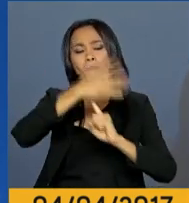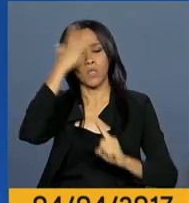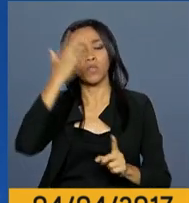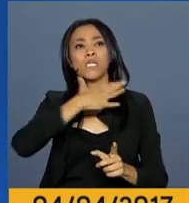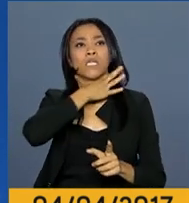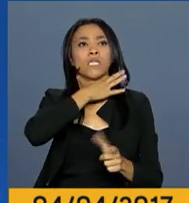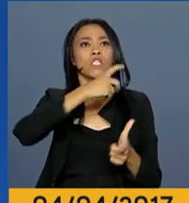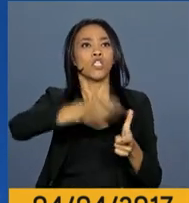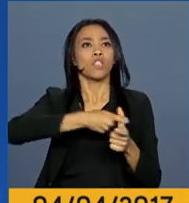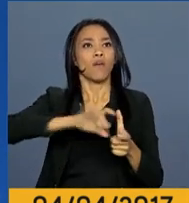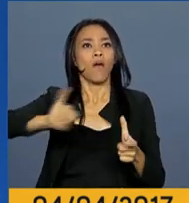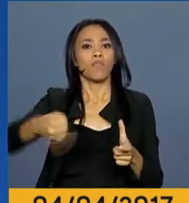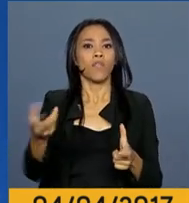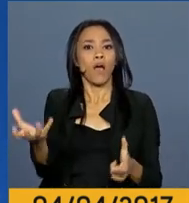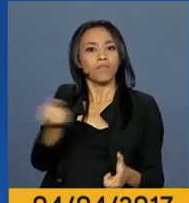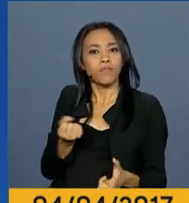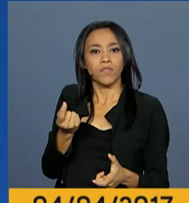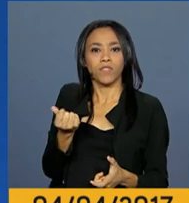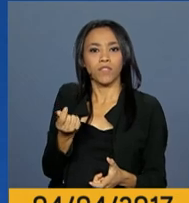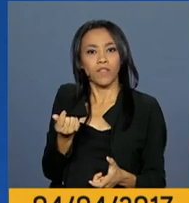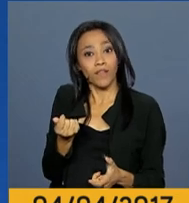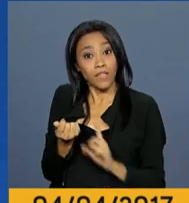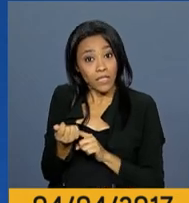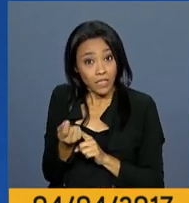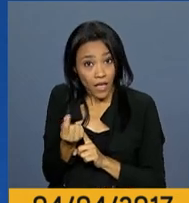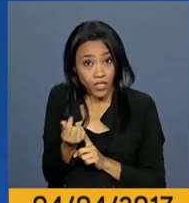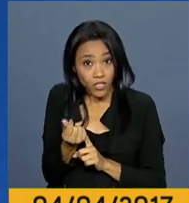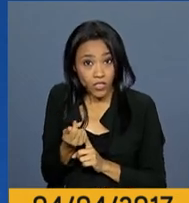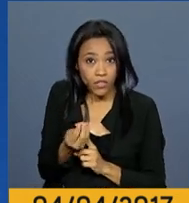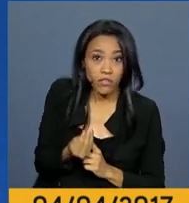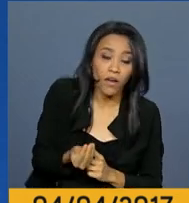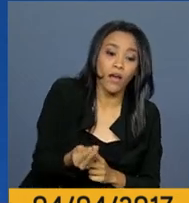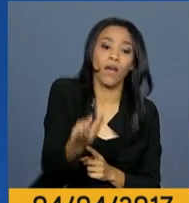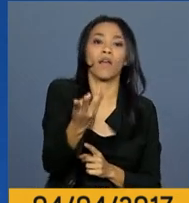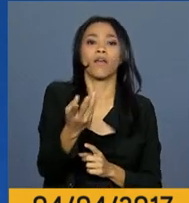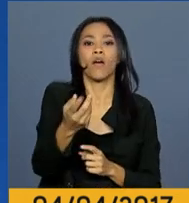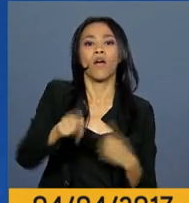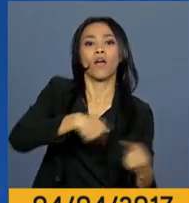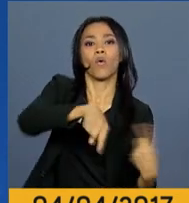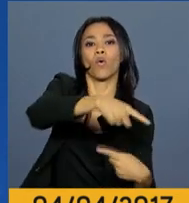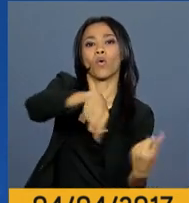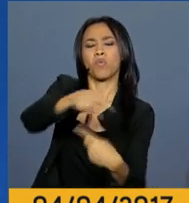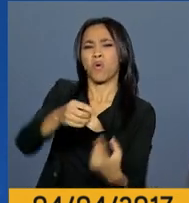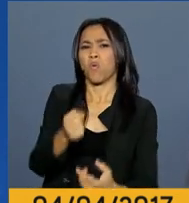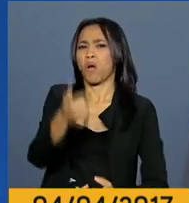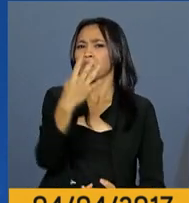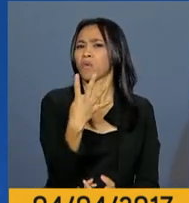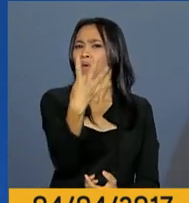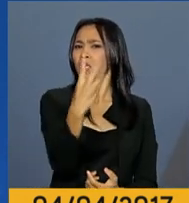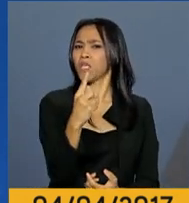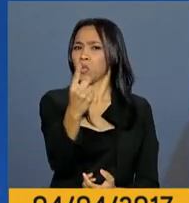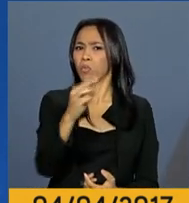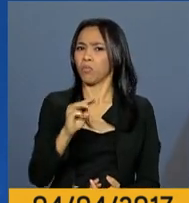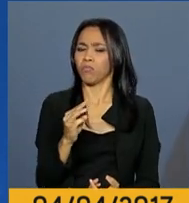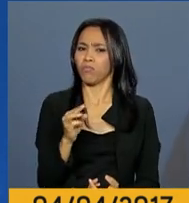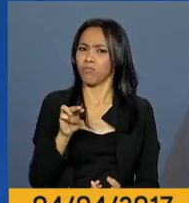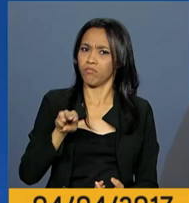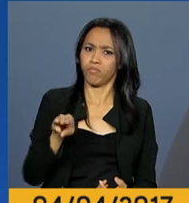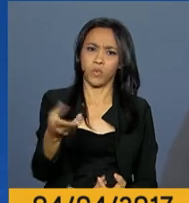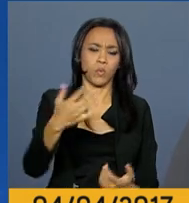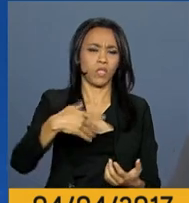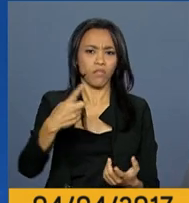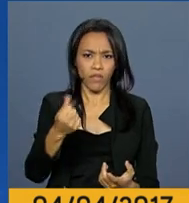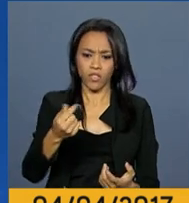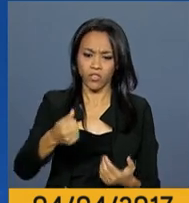dívida, mas também significa uma injeção da economia, porque são 41 milhões, quase 41 milhões, que vão ingressar na economia ao